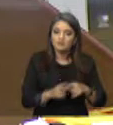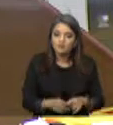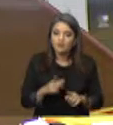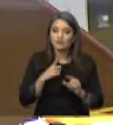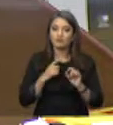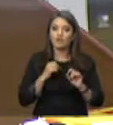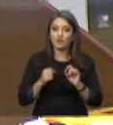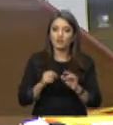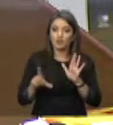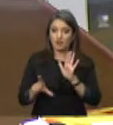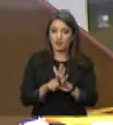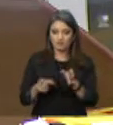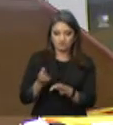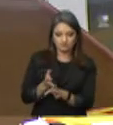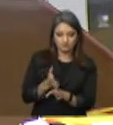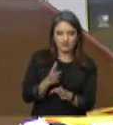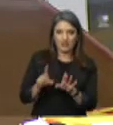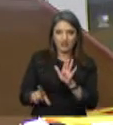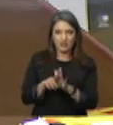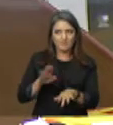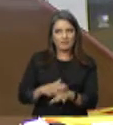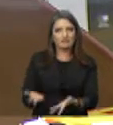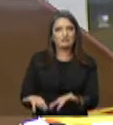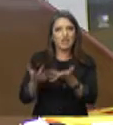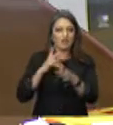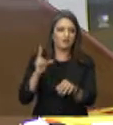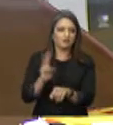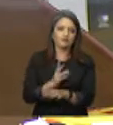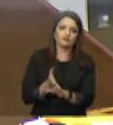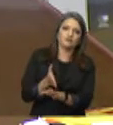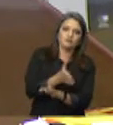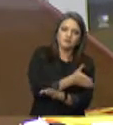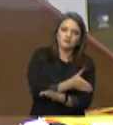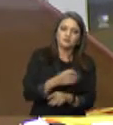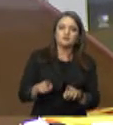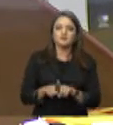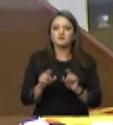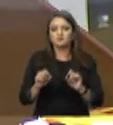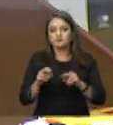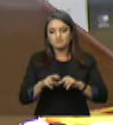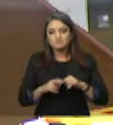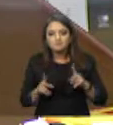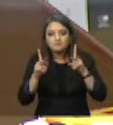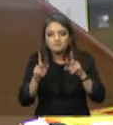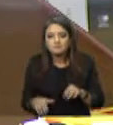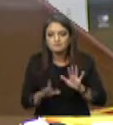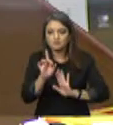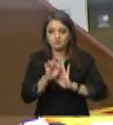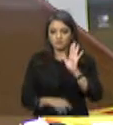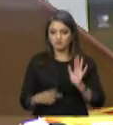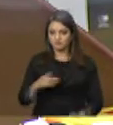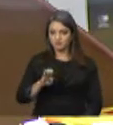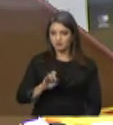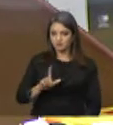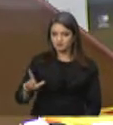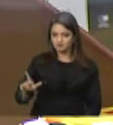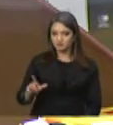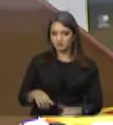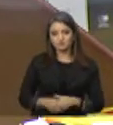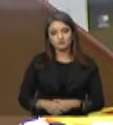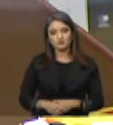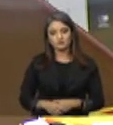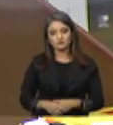princípio da retroatividade da norma mais benéfica ou configuração fundamentalmente Idêntica no direito penal a